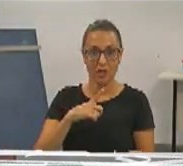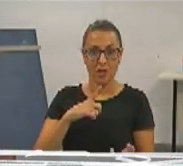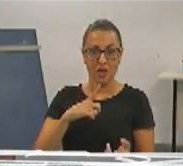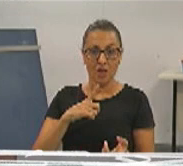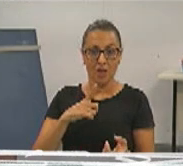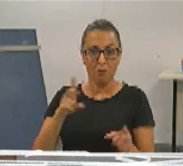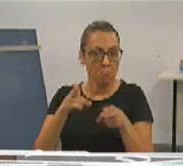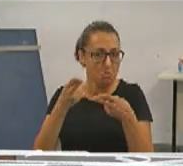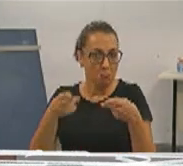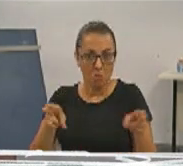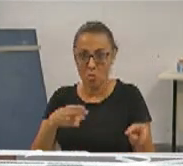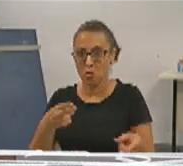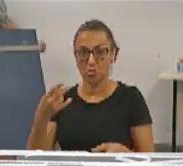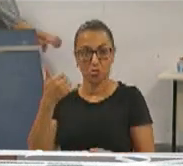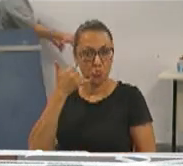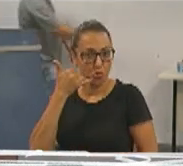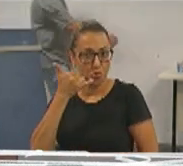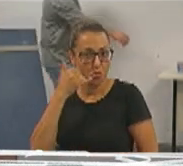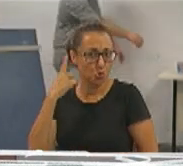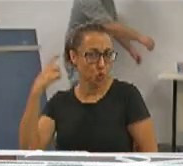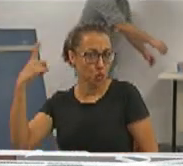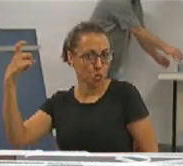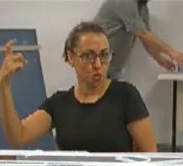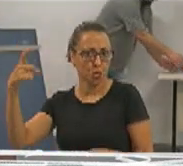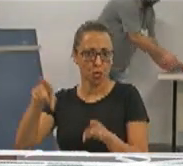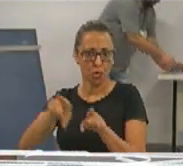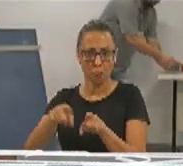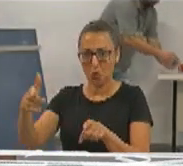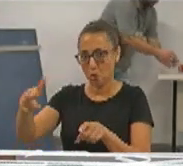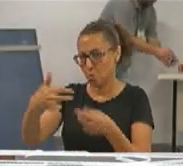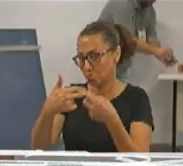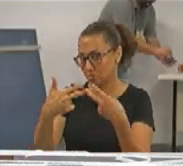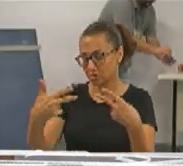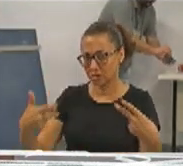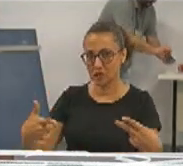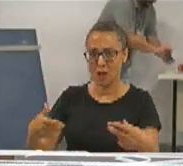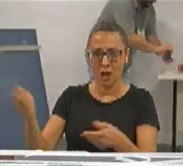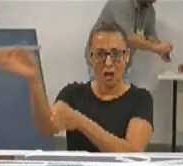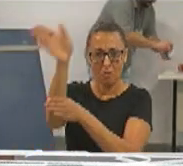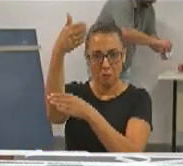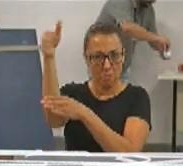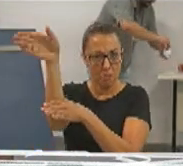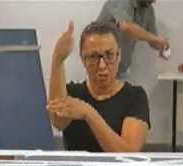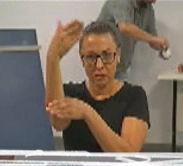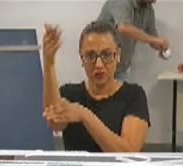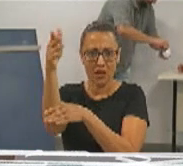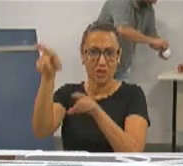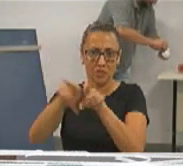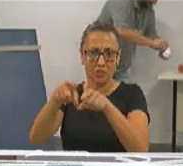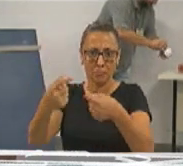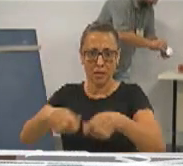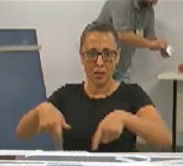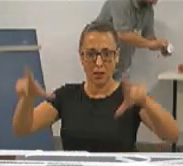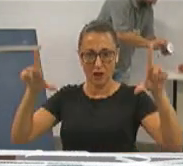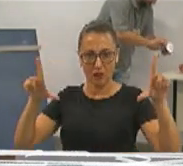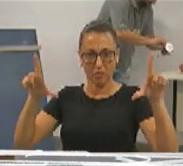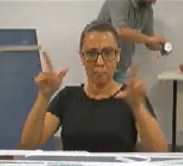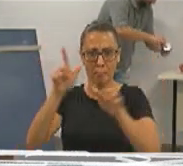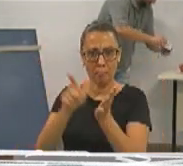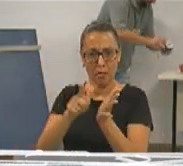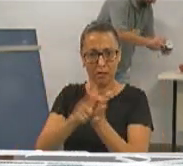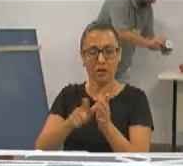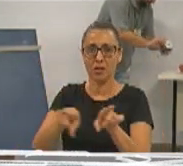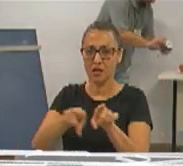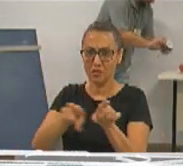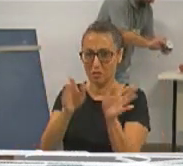musicais, aparelhos que emitam som alto e ou estridente, bandeiras e cartazes ofensivos. Também deve-se evitar